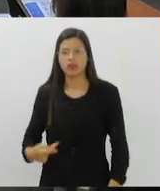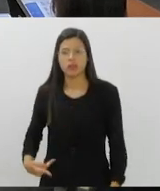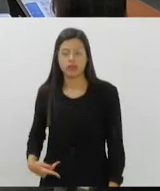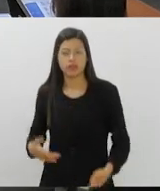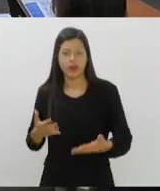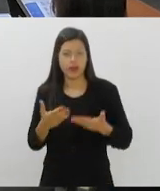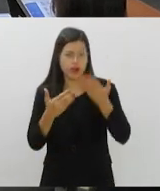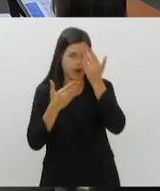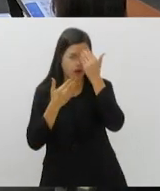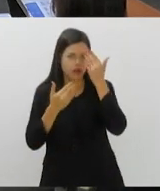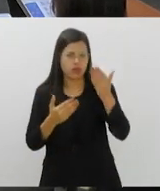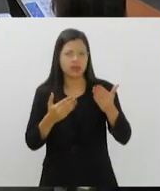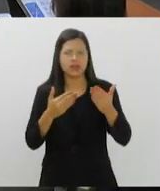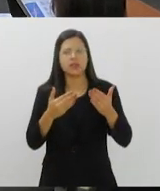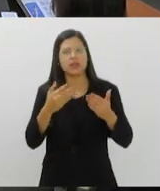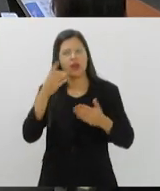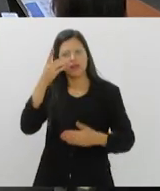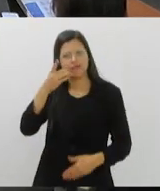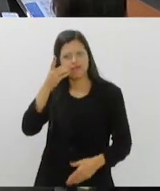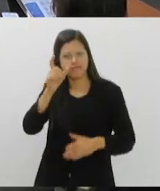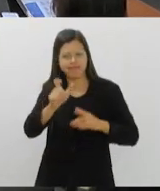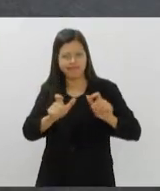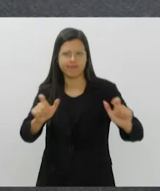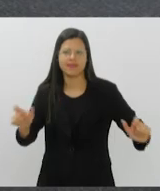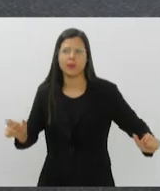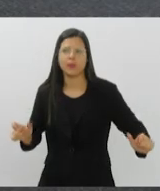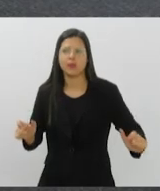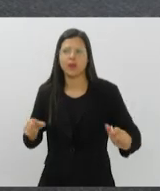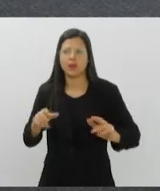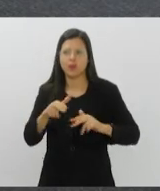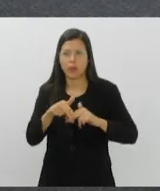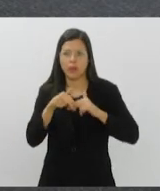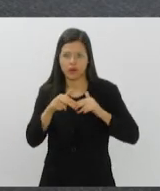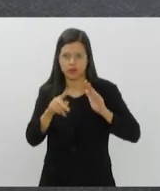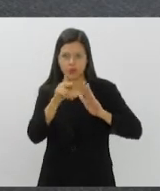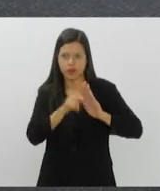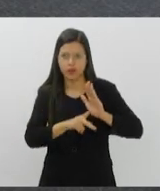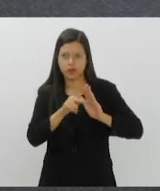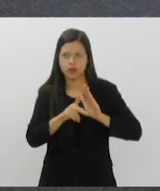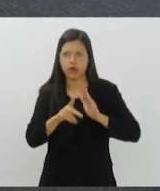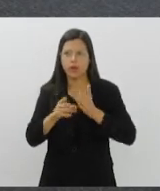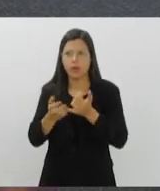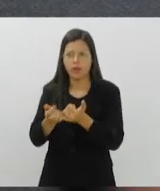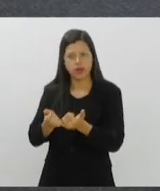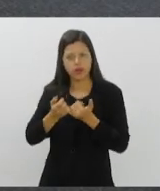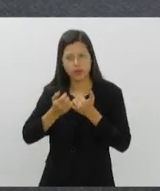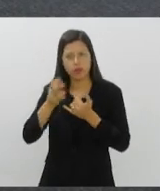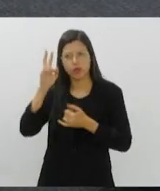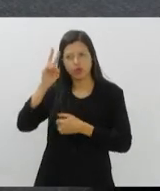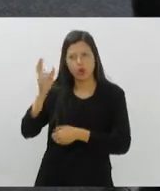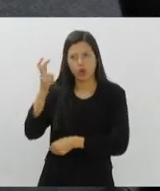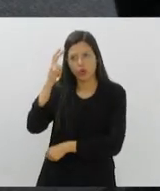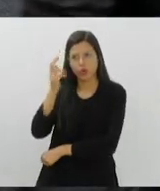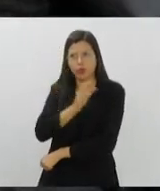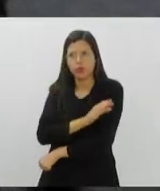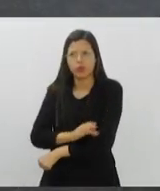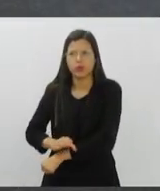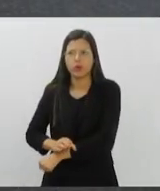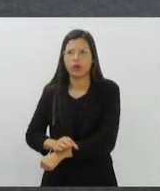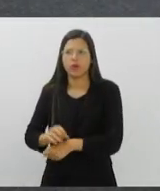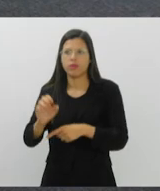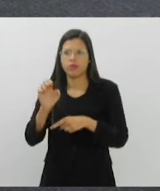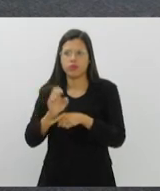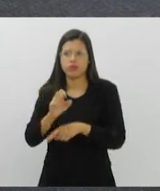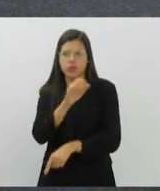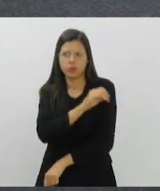agradecer aos meus pares, em prol desse projeto que declara patrimônio histórico, cultural e imaterial do Estado do